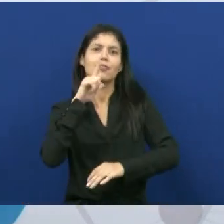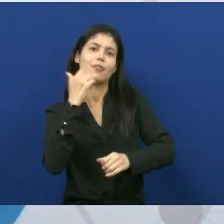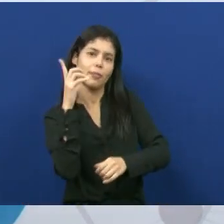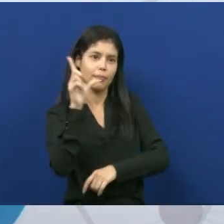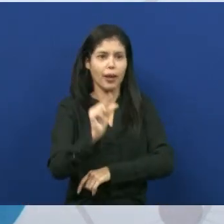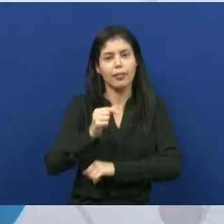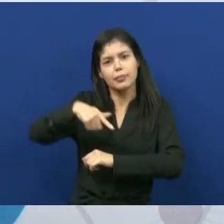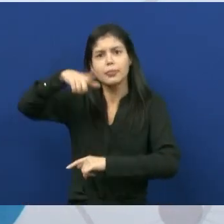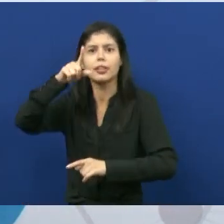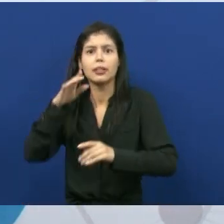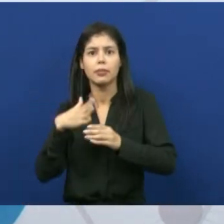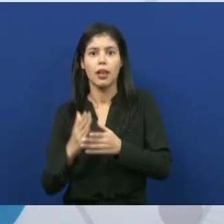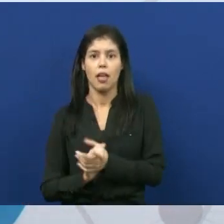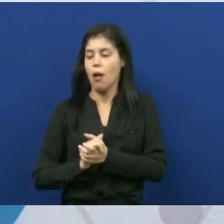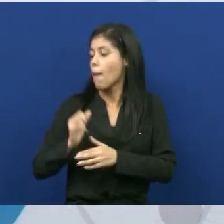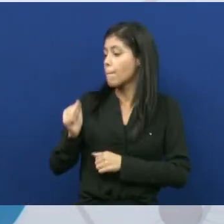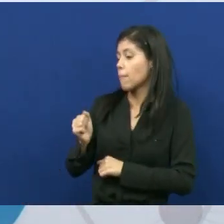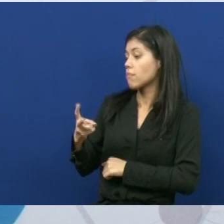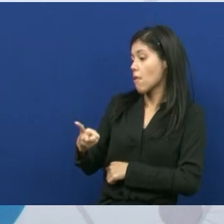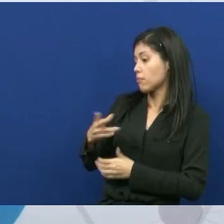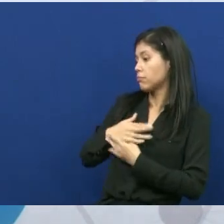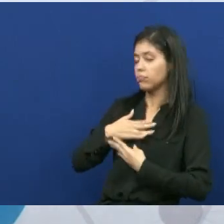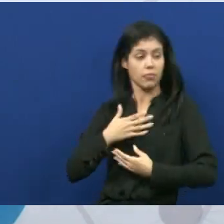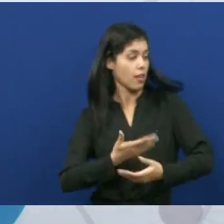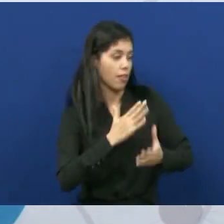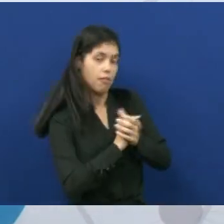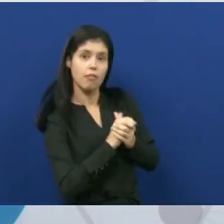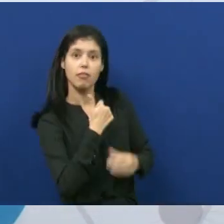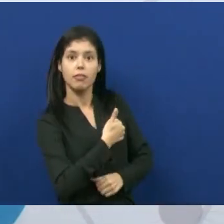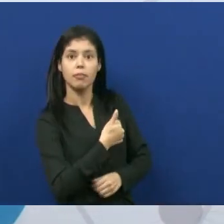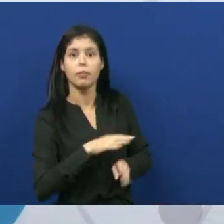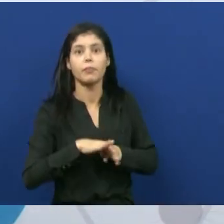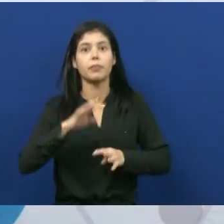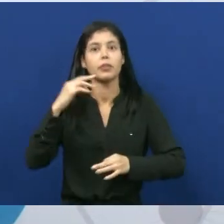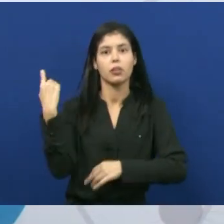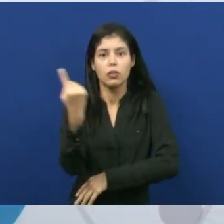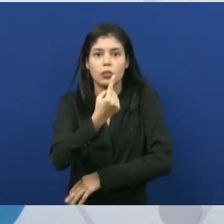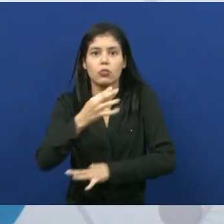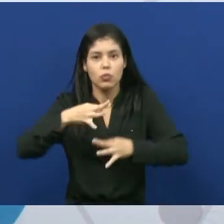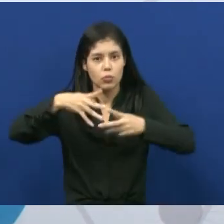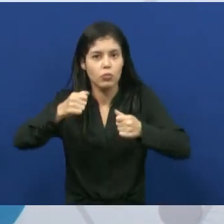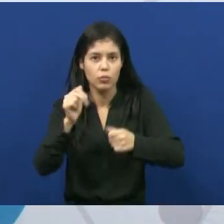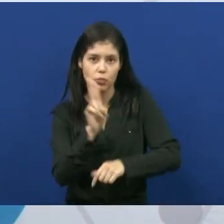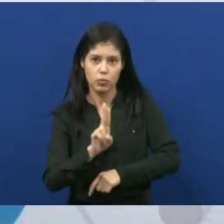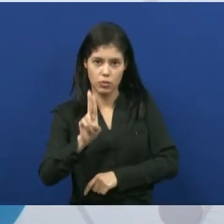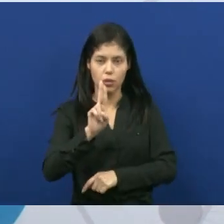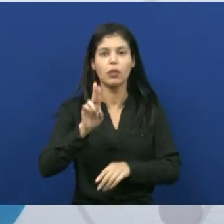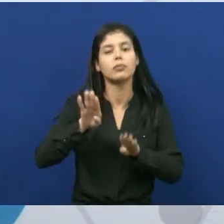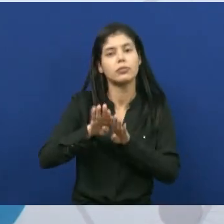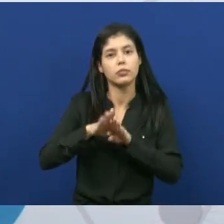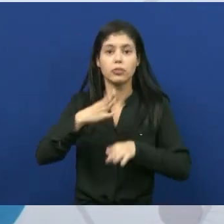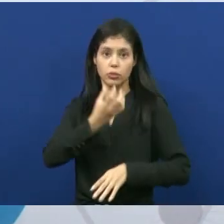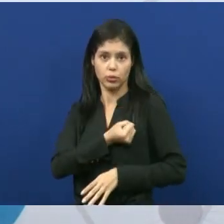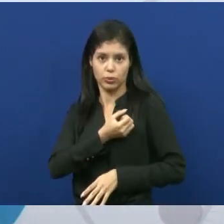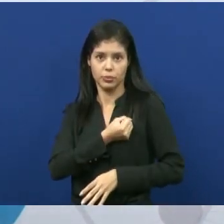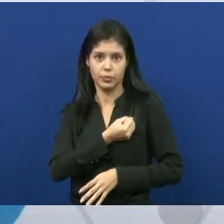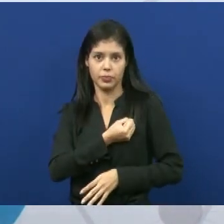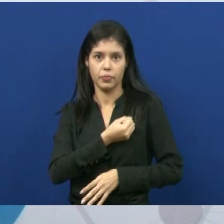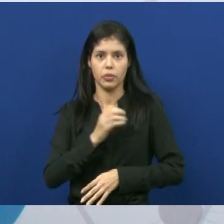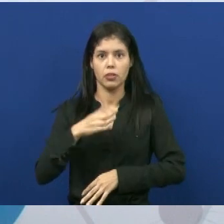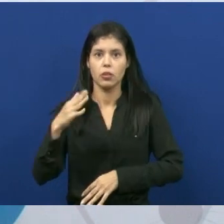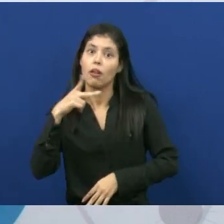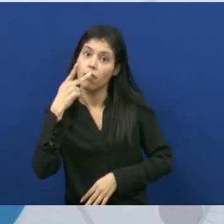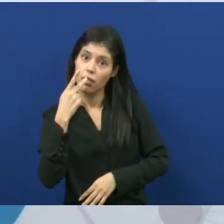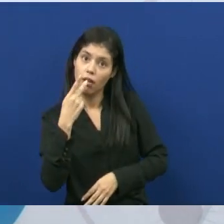mais quem ganhou menos um brincar de par ou ímpar em tudo em várias circunstâncias da nossa vida nós temos os numerais